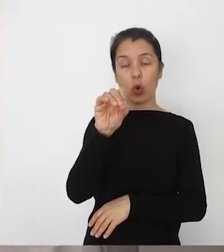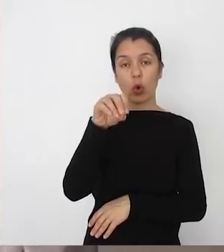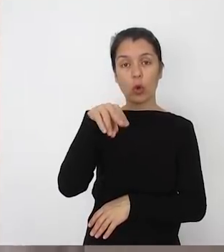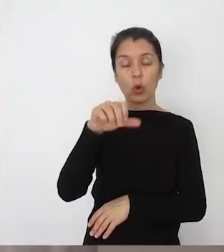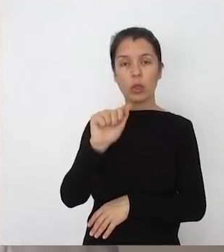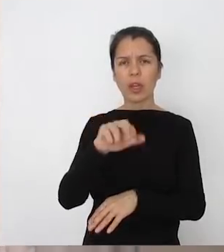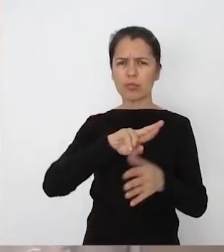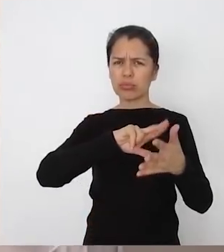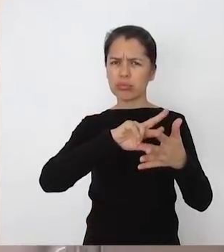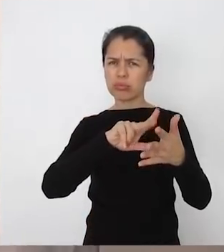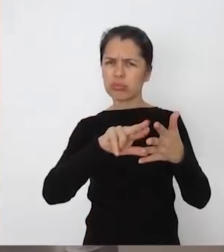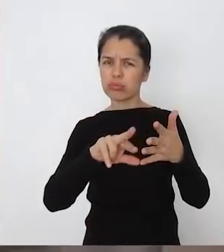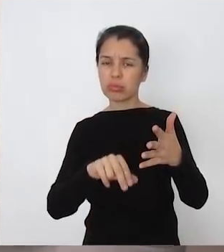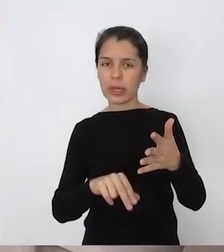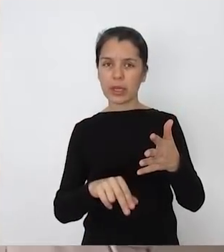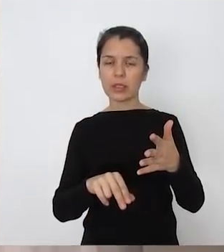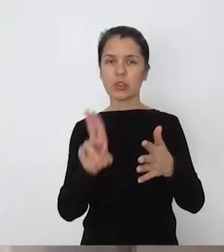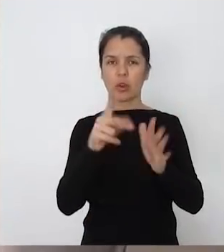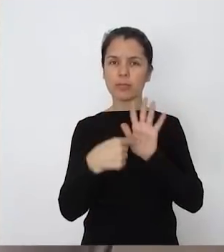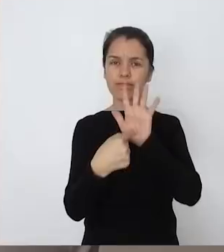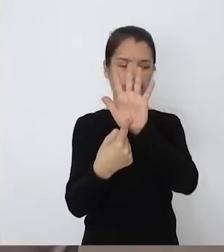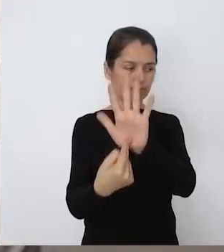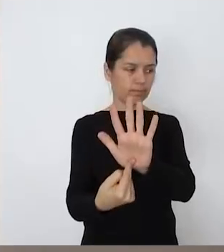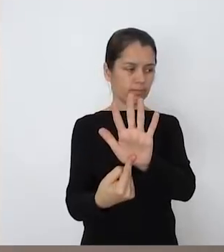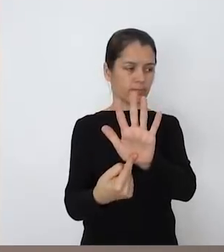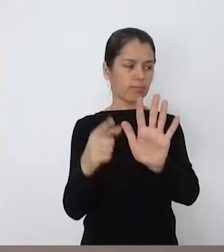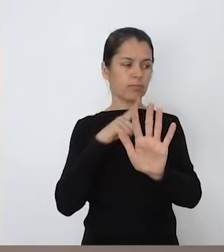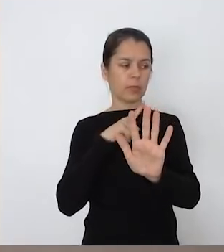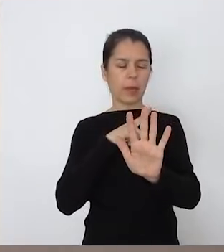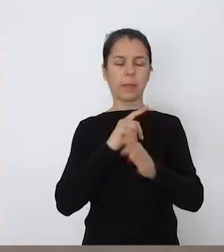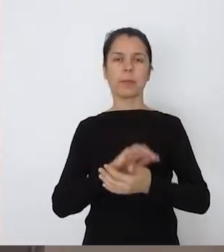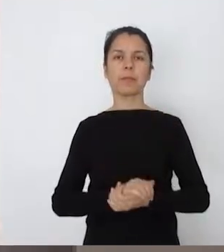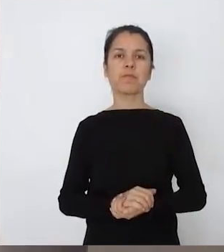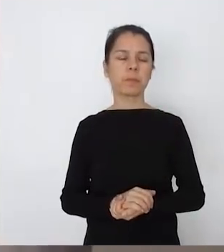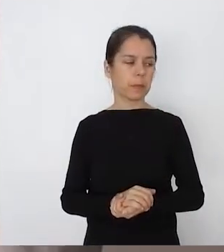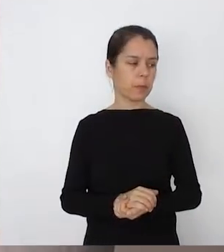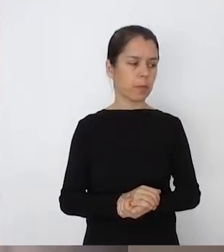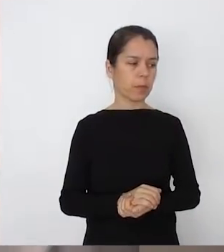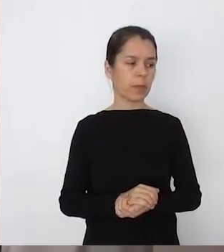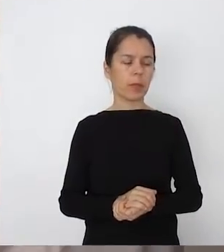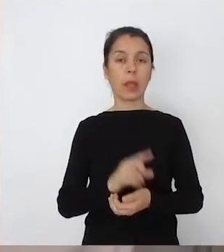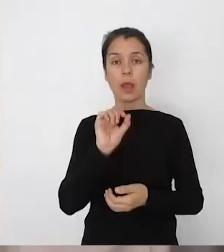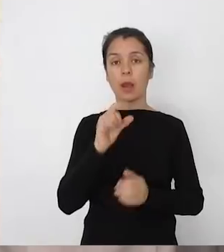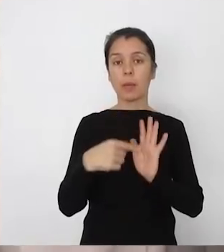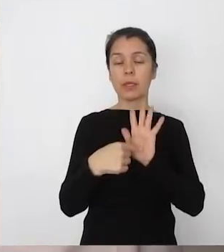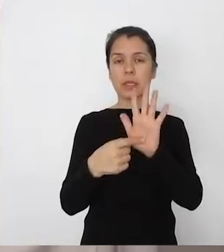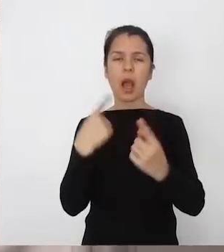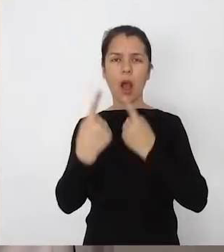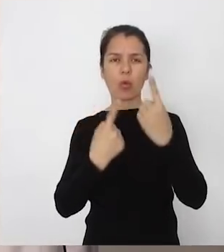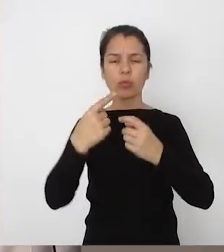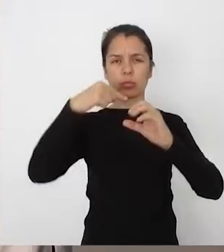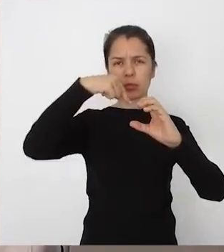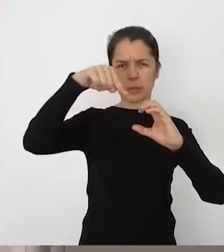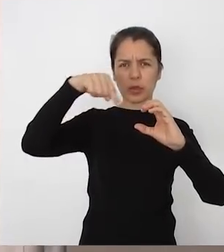no receptor histaminérgico. O alfa-1, que é da adrenalina, gera tontura e alteração cardiovascular, então às